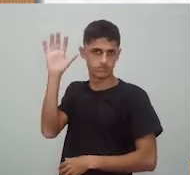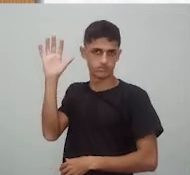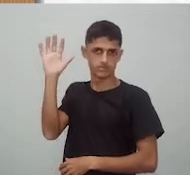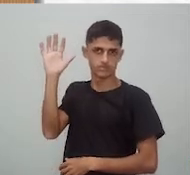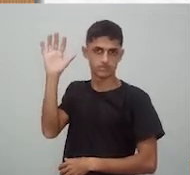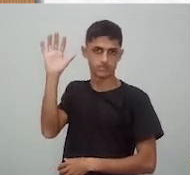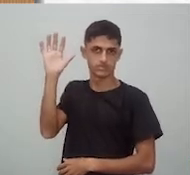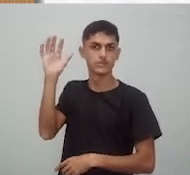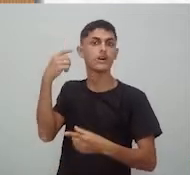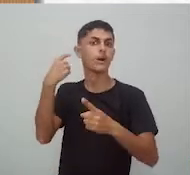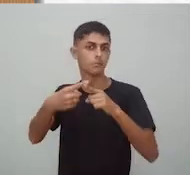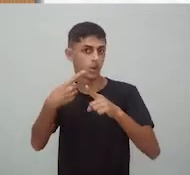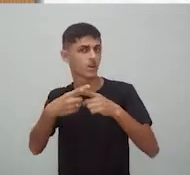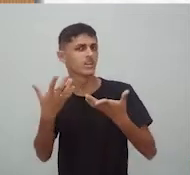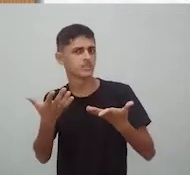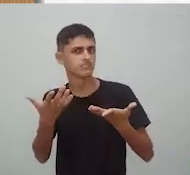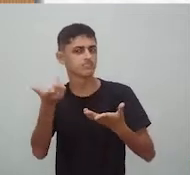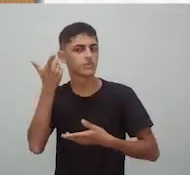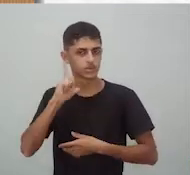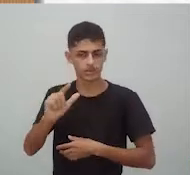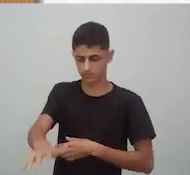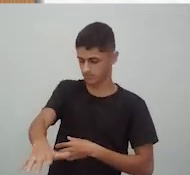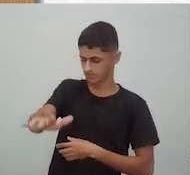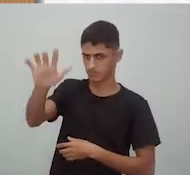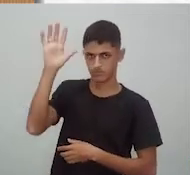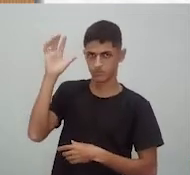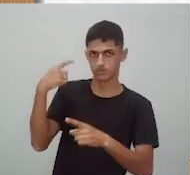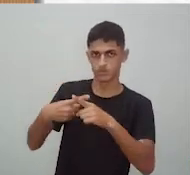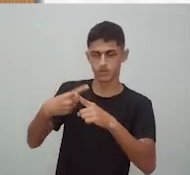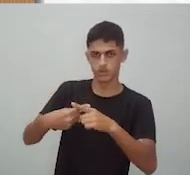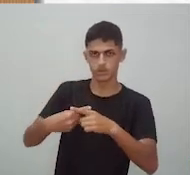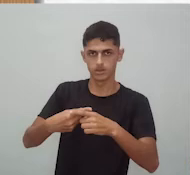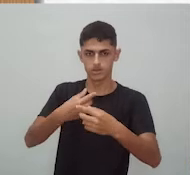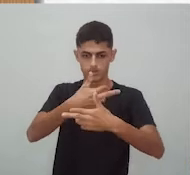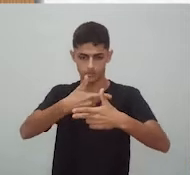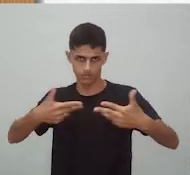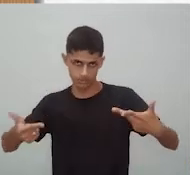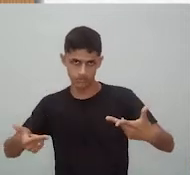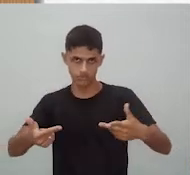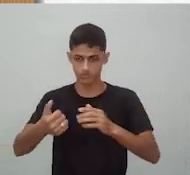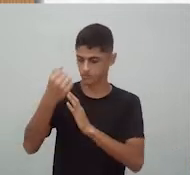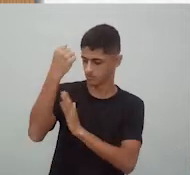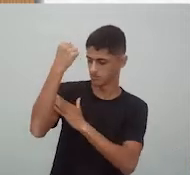minha mão graças aos músculos que estão atrelados no nosso